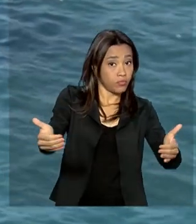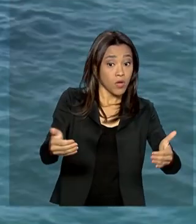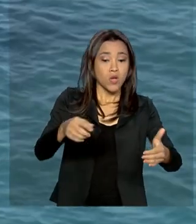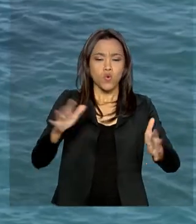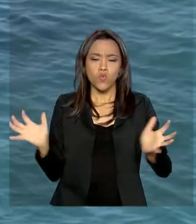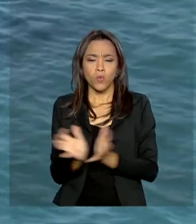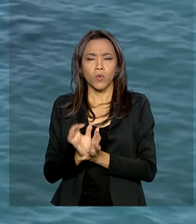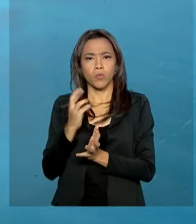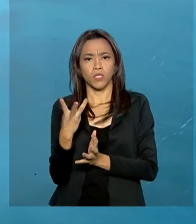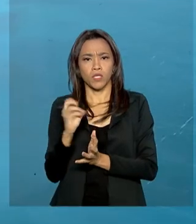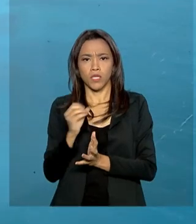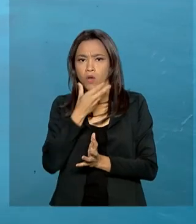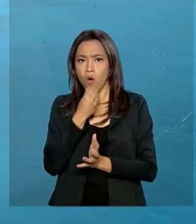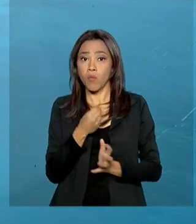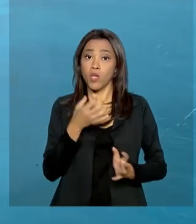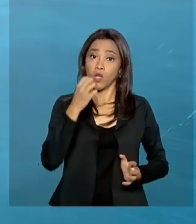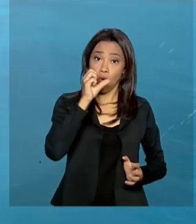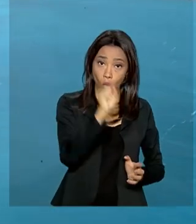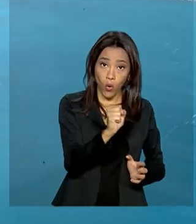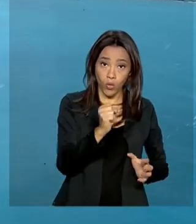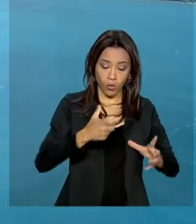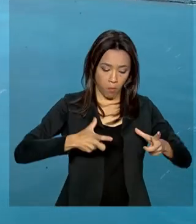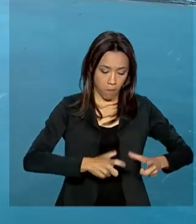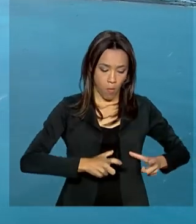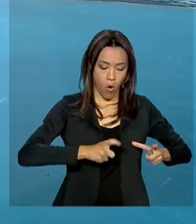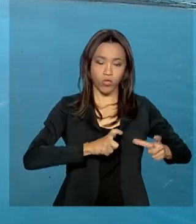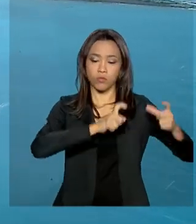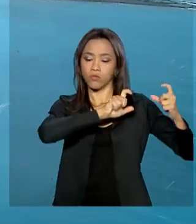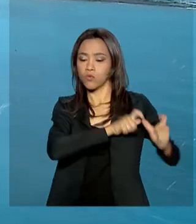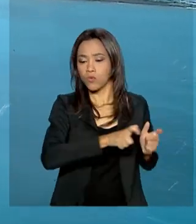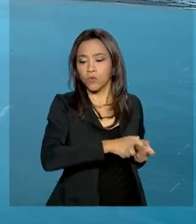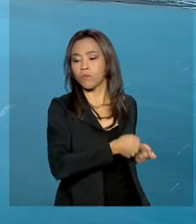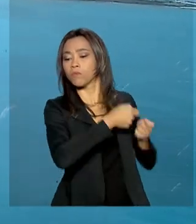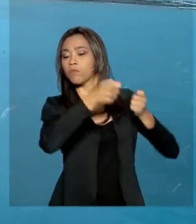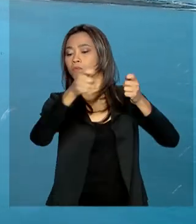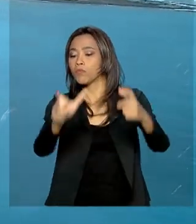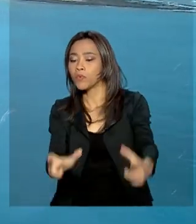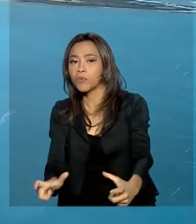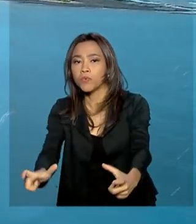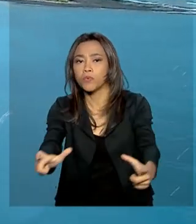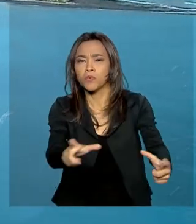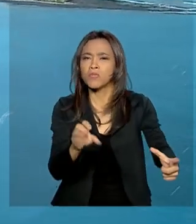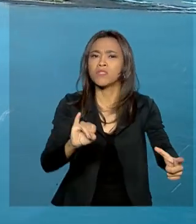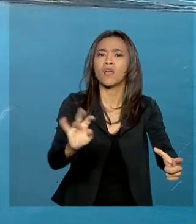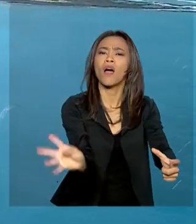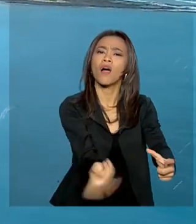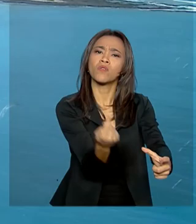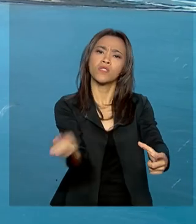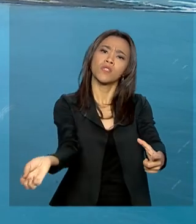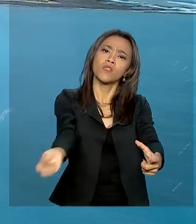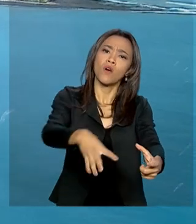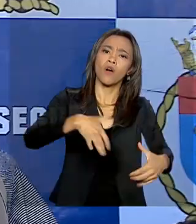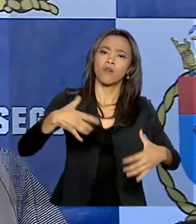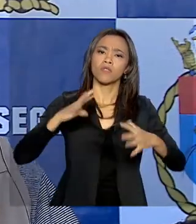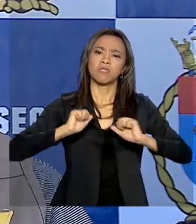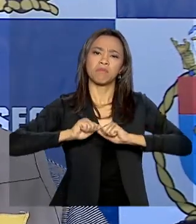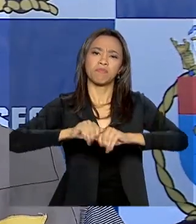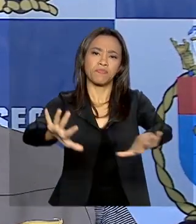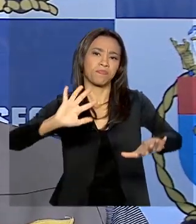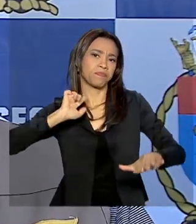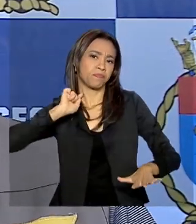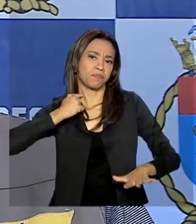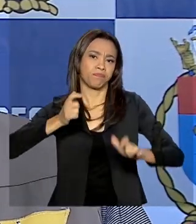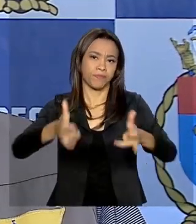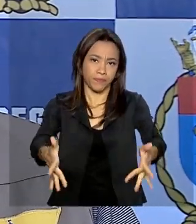homens e 8 botes está de prontidão na ilha de Santa Bárbara para o caso de surgirem novas manchas. Nós estamos